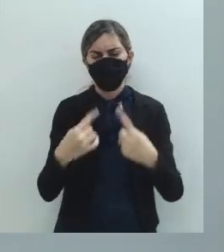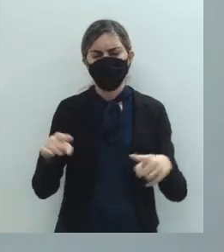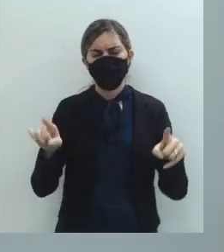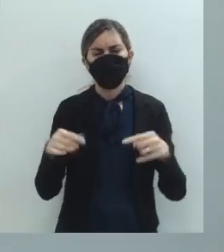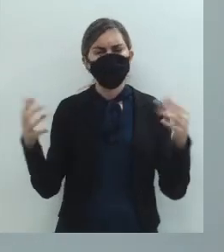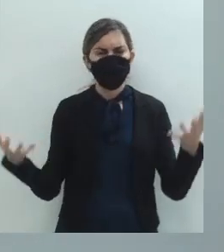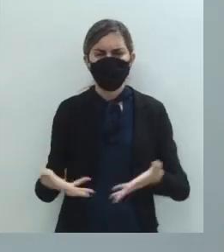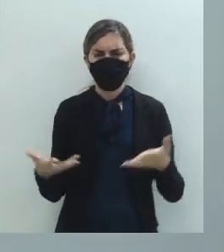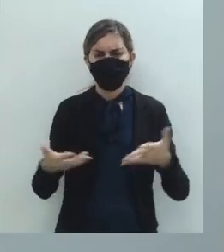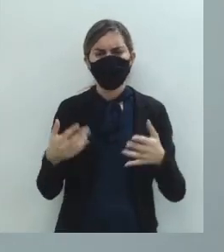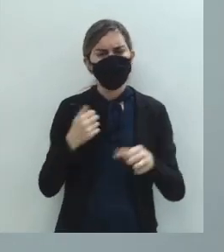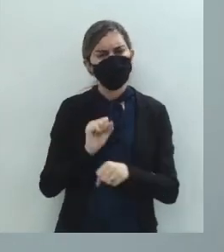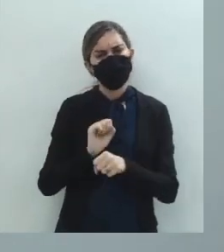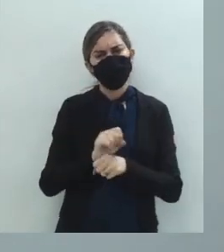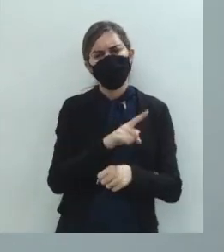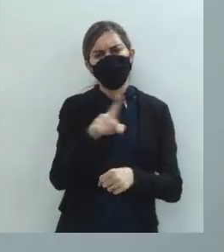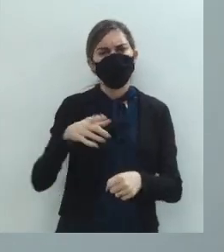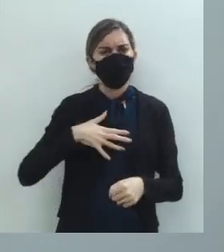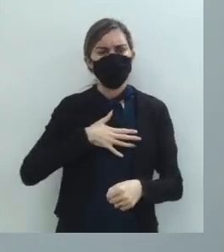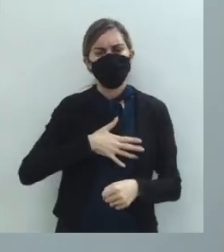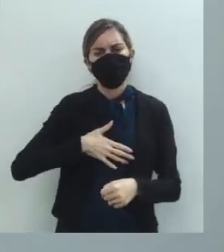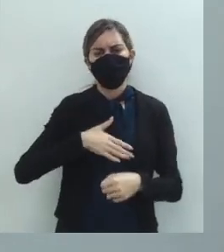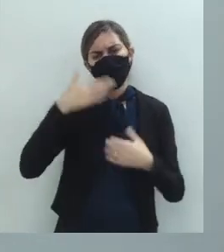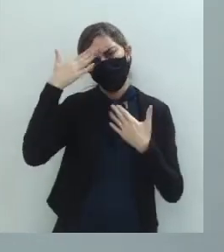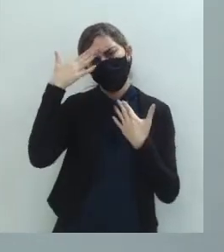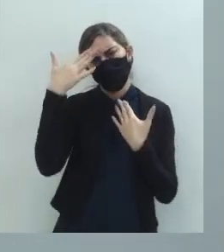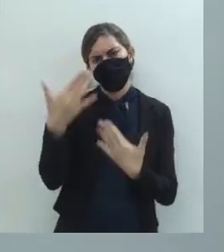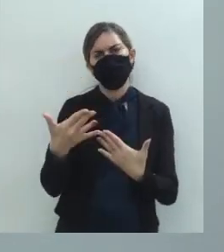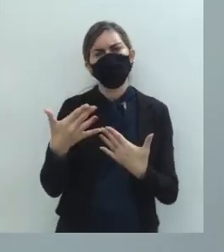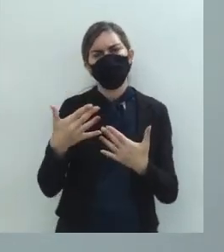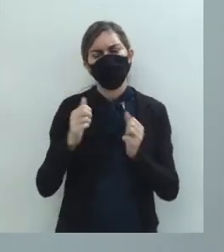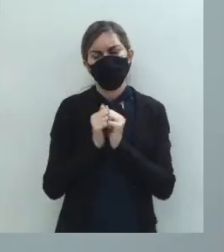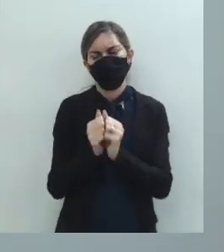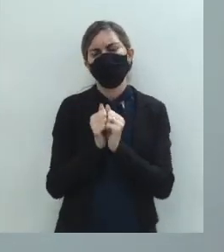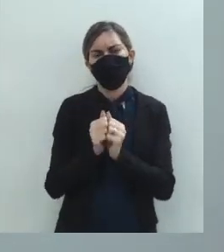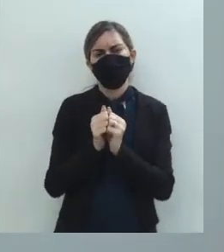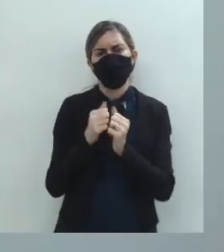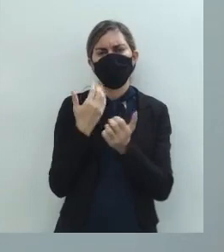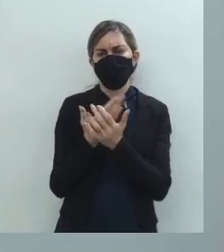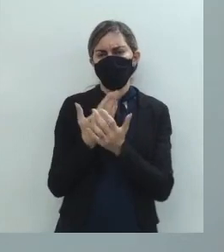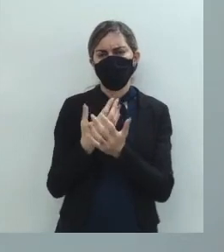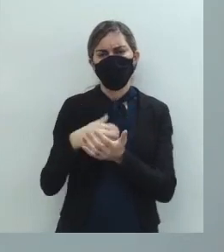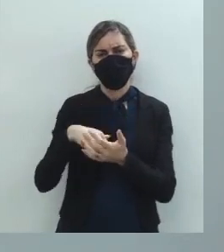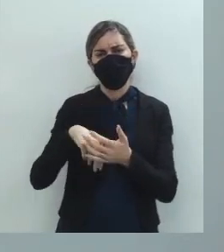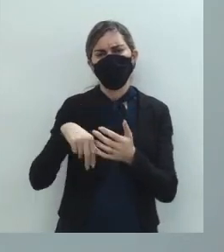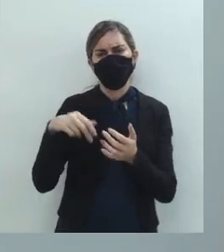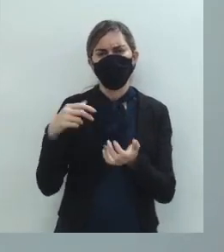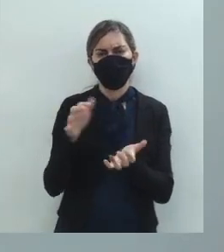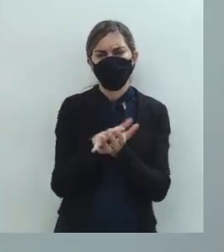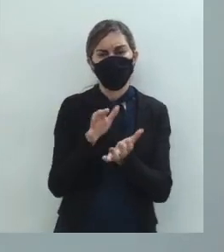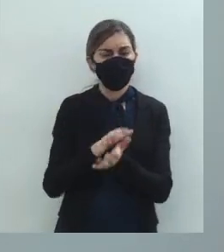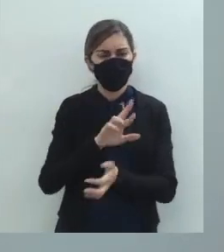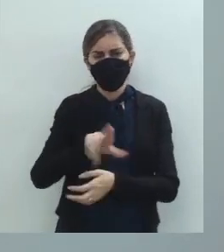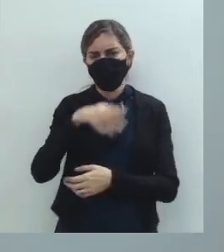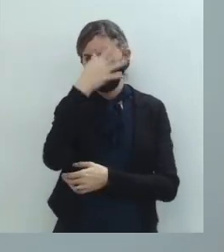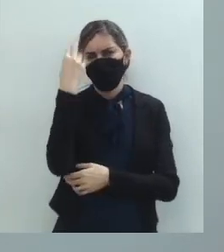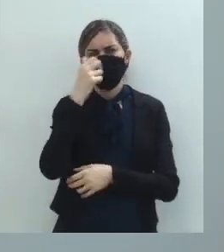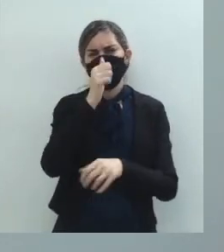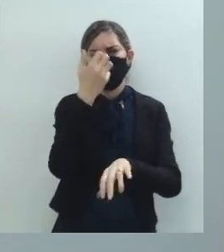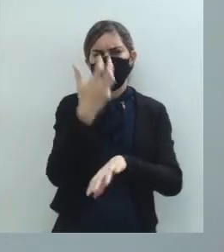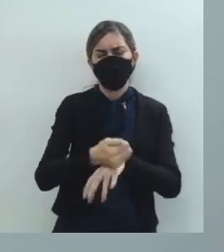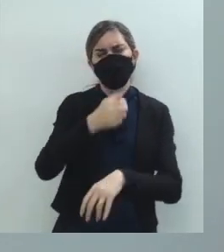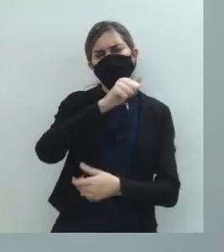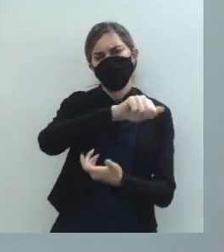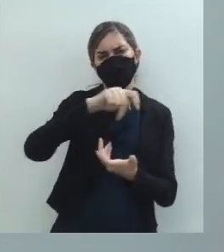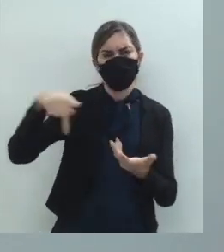hoje foi esse. Eu espero que vocês tenham gostado. Muito obrigado pela companhia. Estudante de Pernambuco, não esqueça, baixe o aplicativo